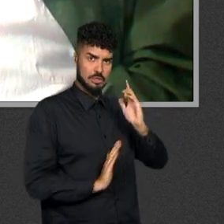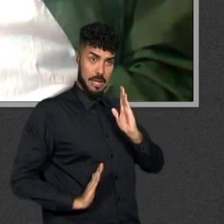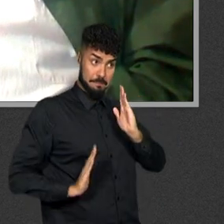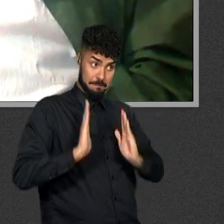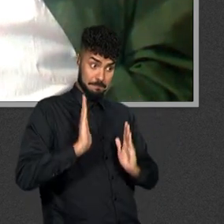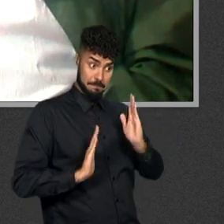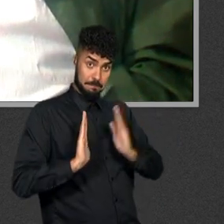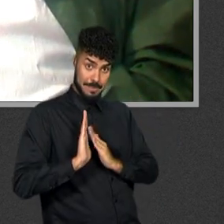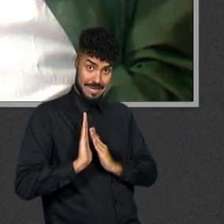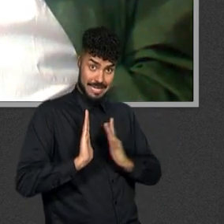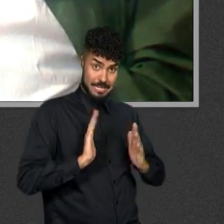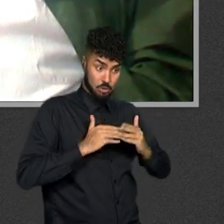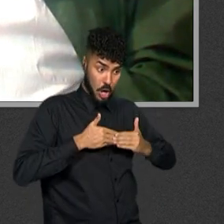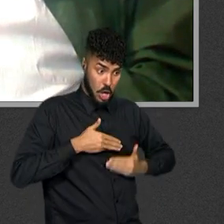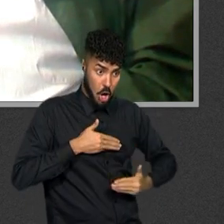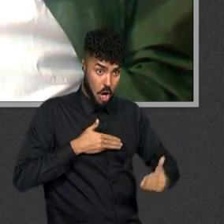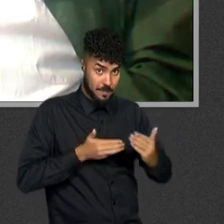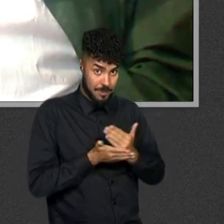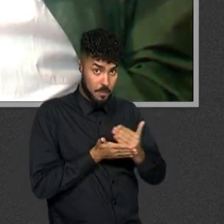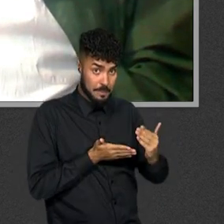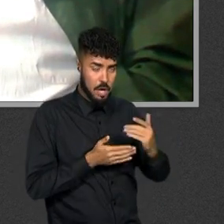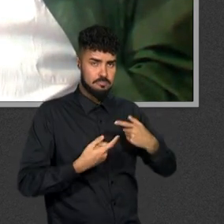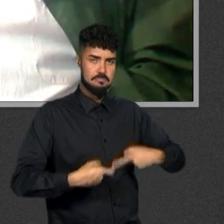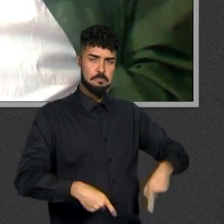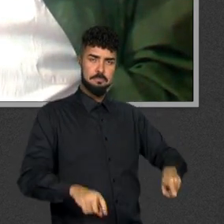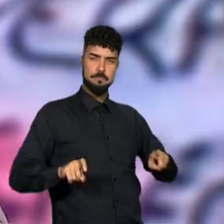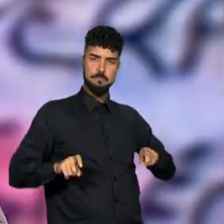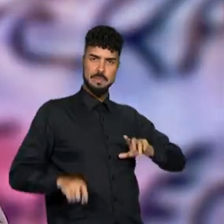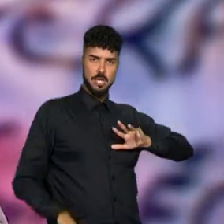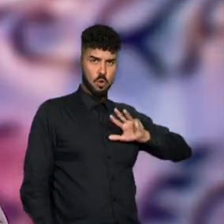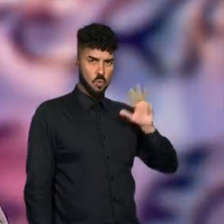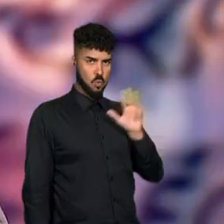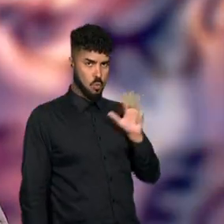período que se inicia agora com a posse do Lula,